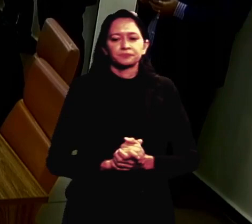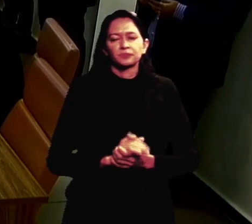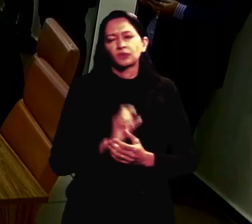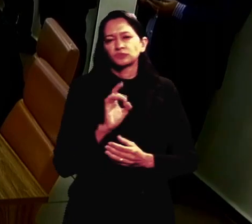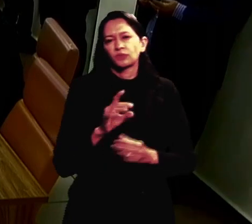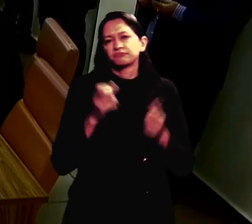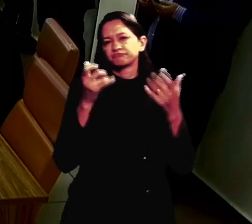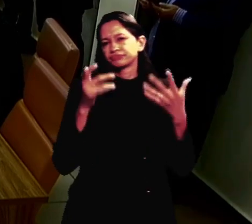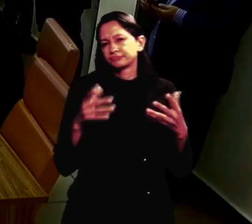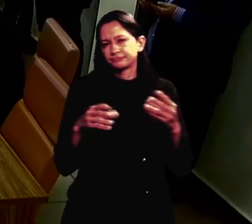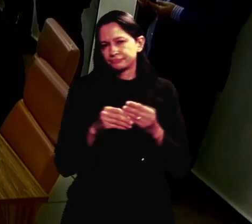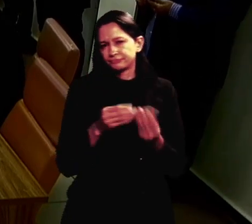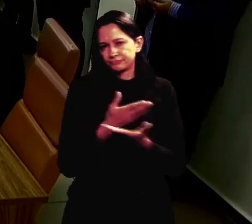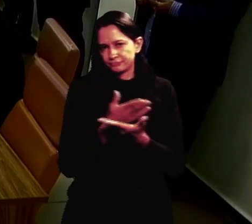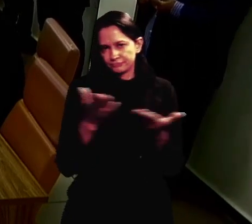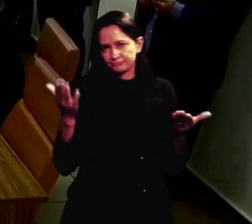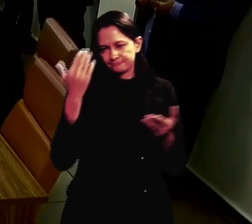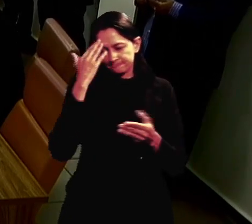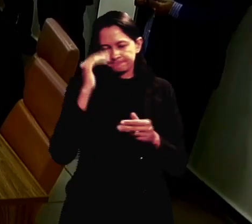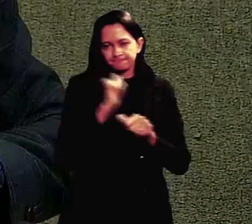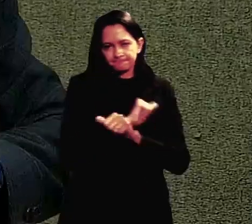Só uma explicação para vocês.